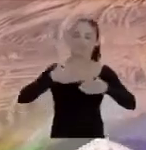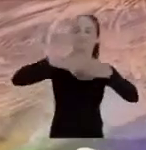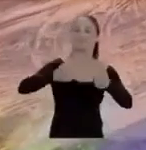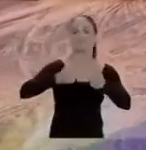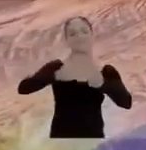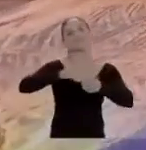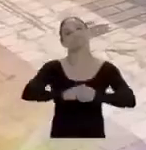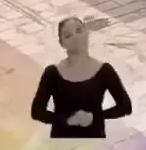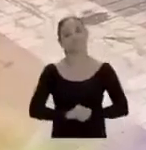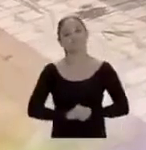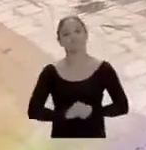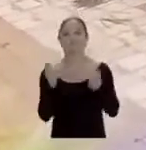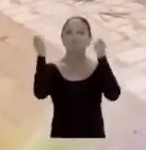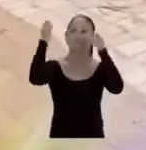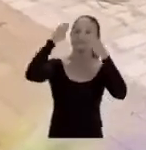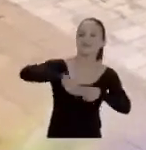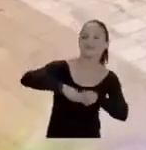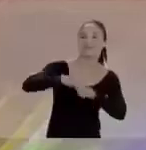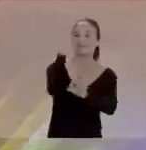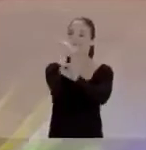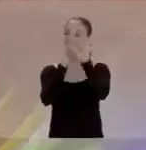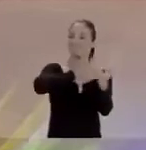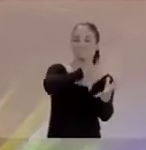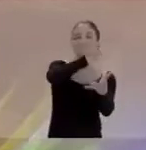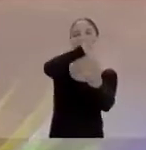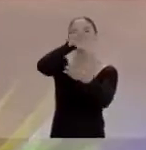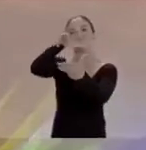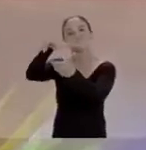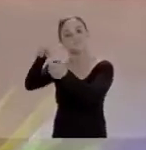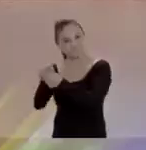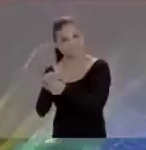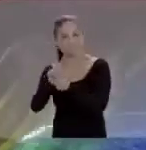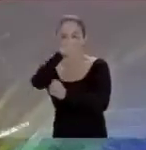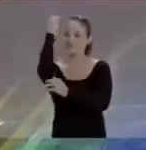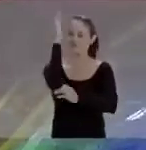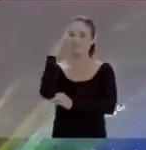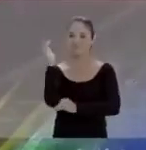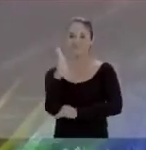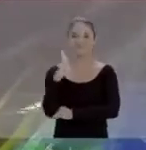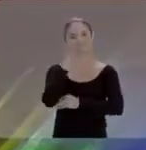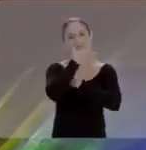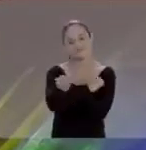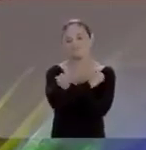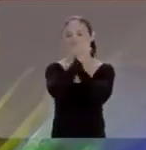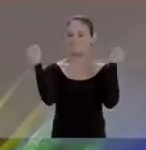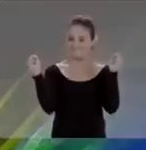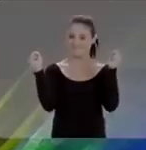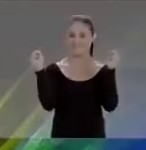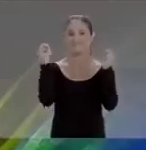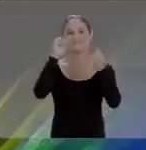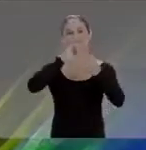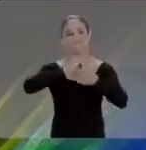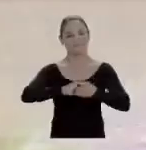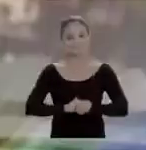Sempre melhor, para que no conserto do mundo o Brasil seja ainda